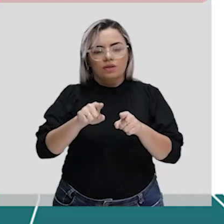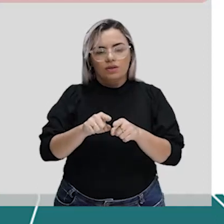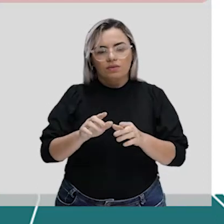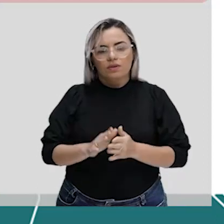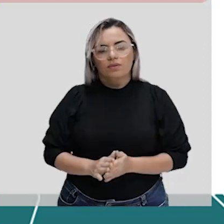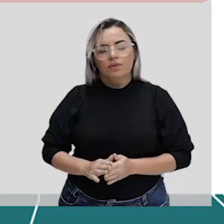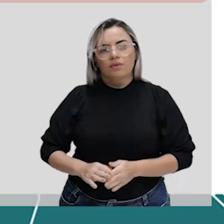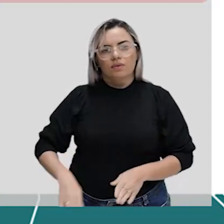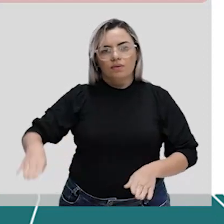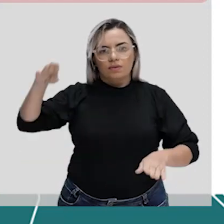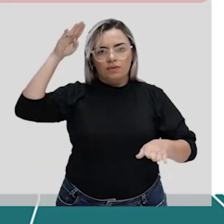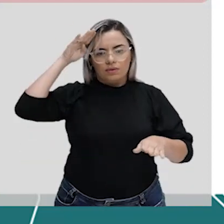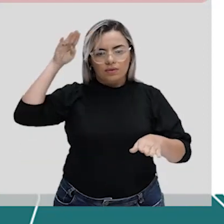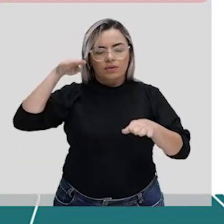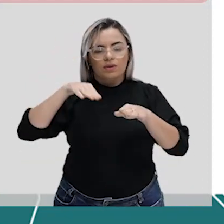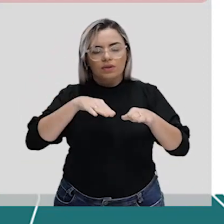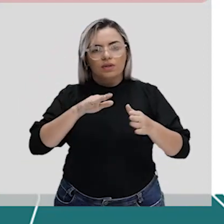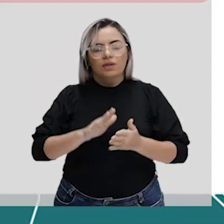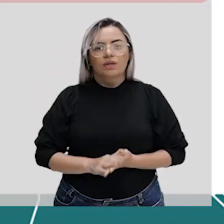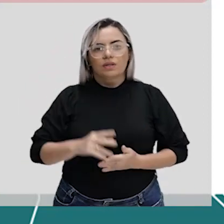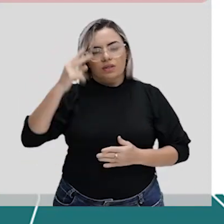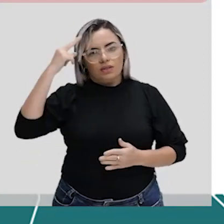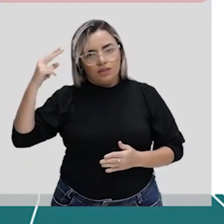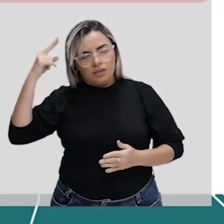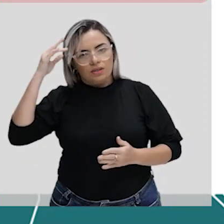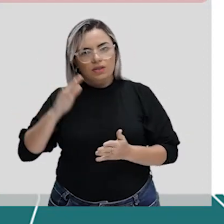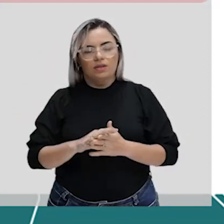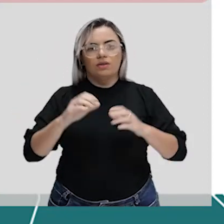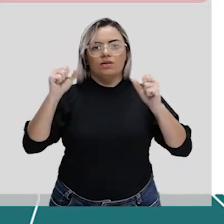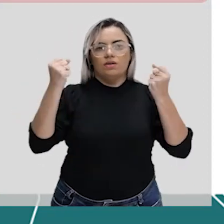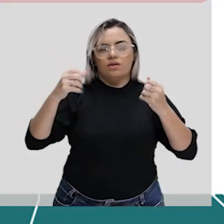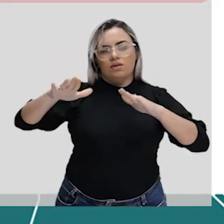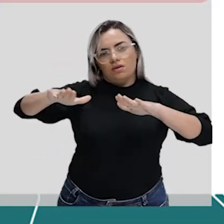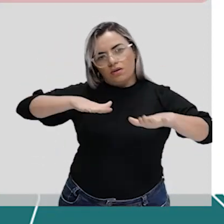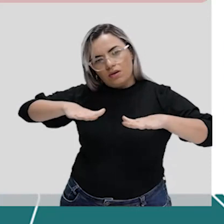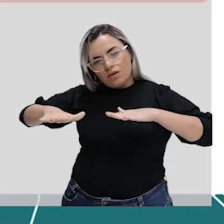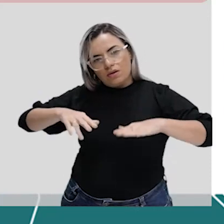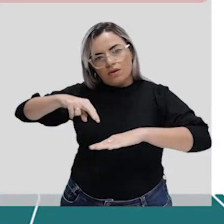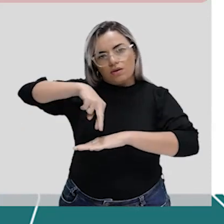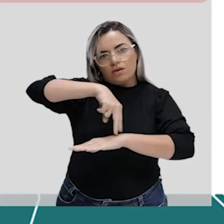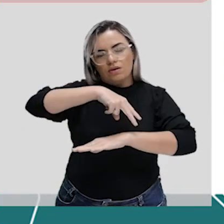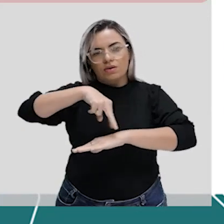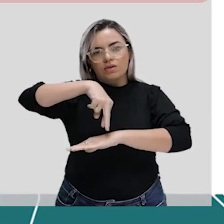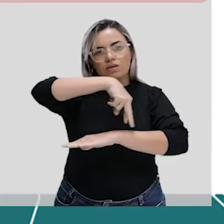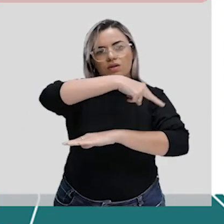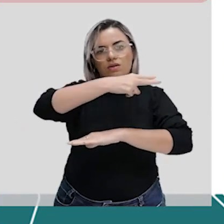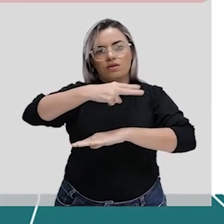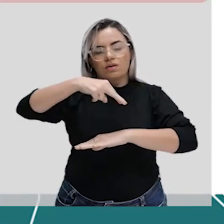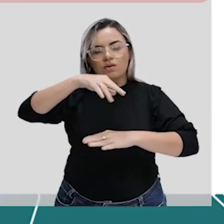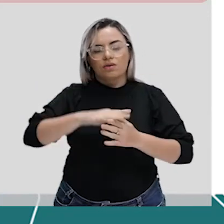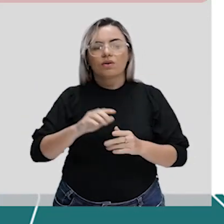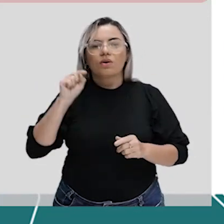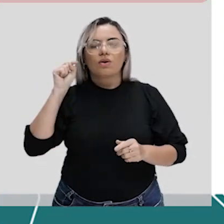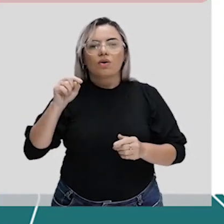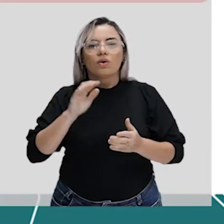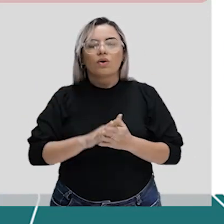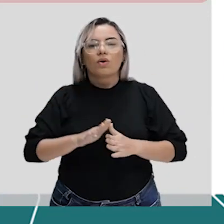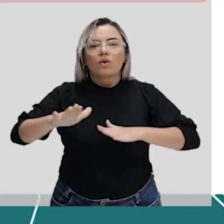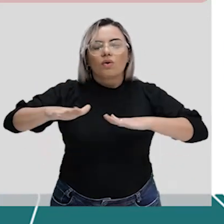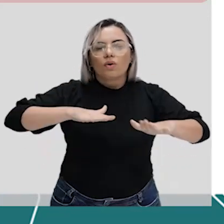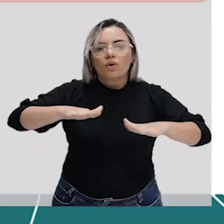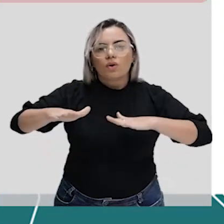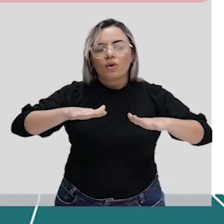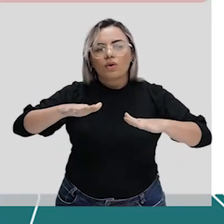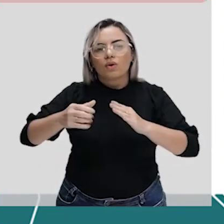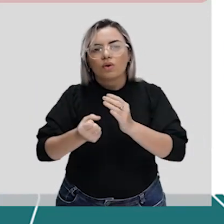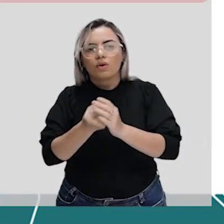própria educação física, existem os movimentos ginásticos. Quais são os movimentos ginásticos lá que surgiram na